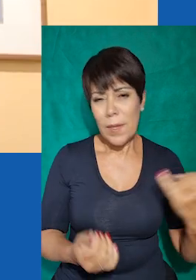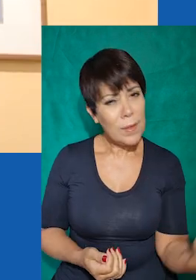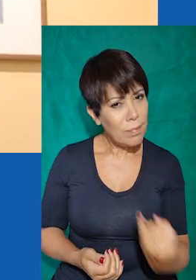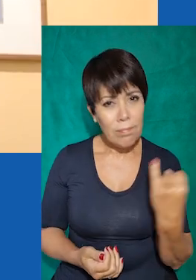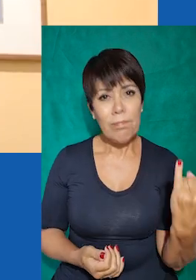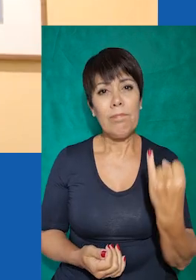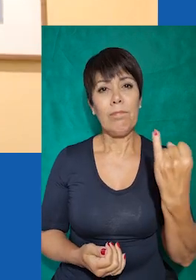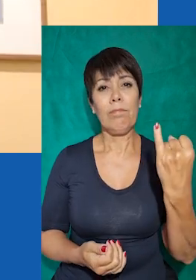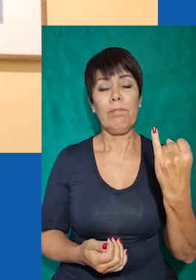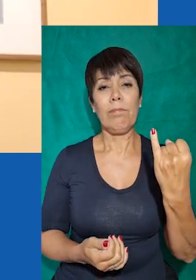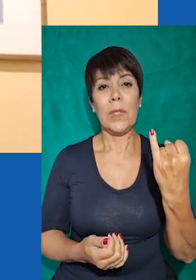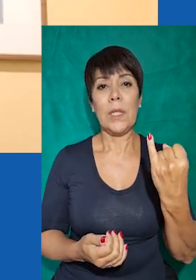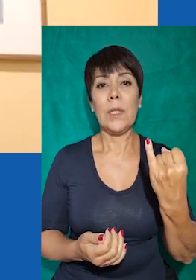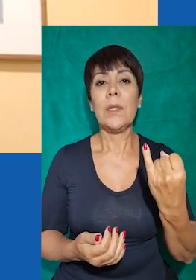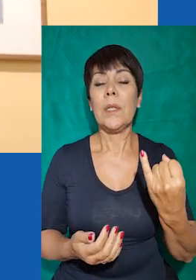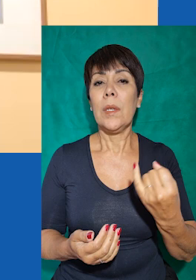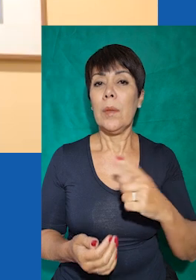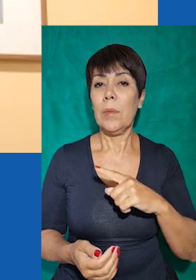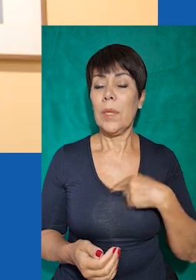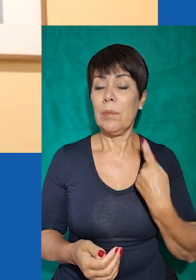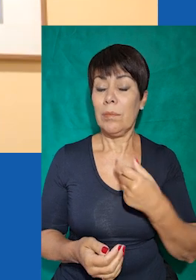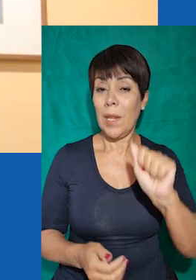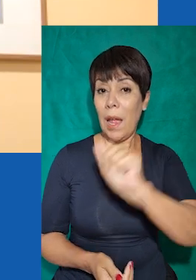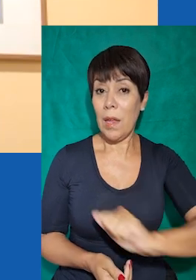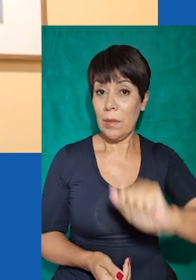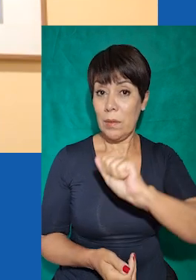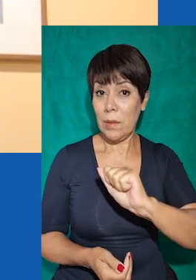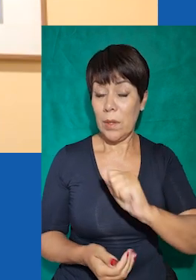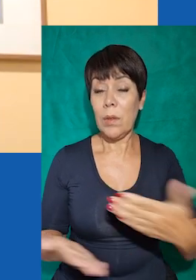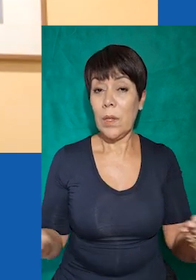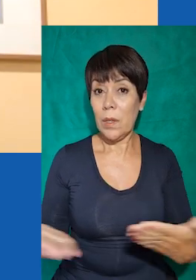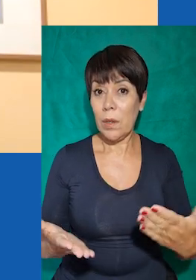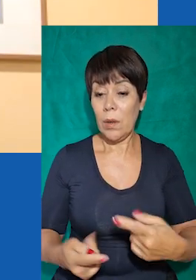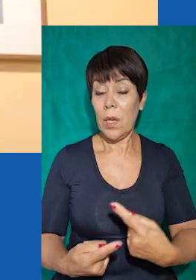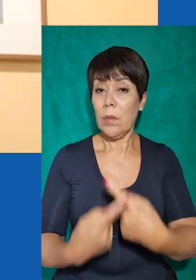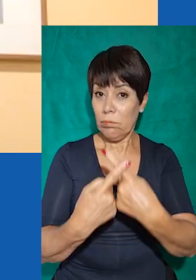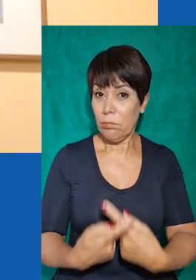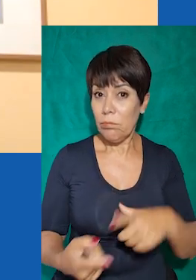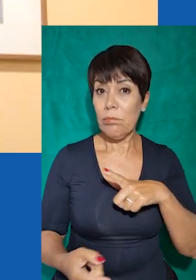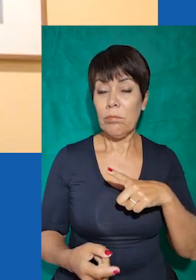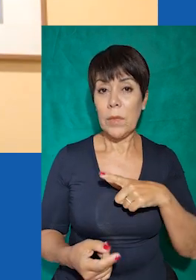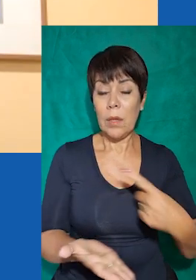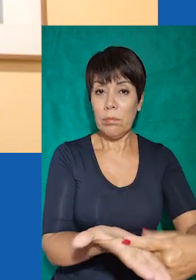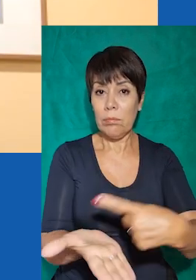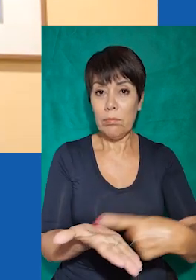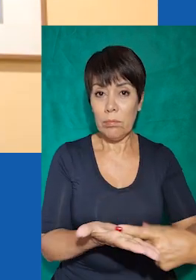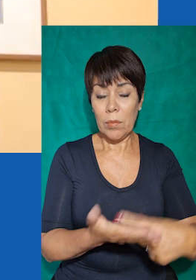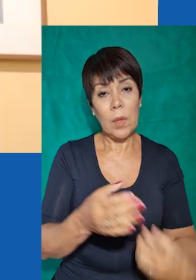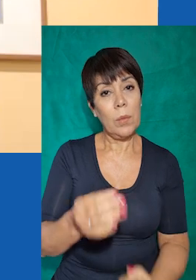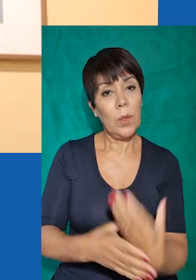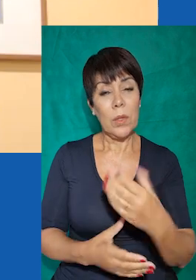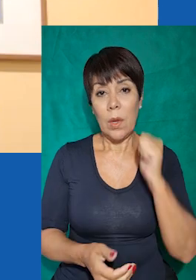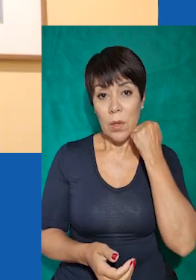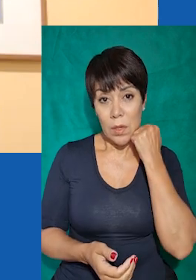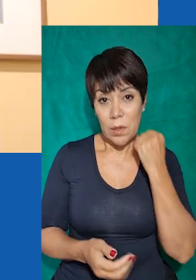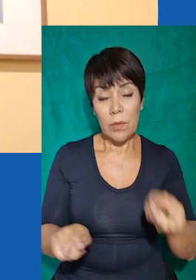importantíssima para a nossa associação, que tem enfrentado o desafio de articular a produção científica,